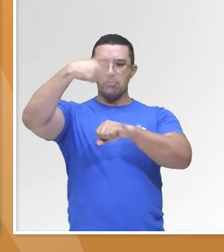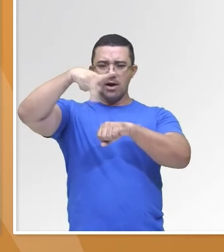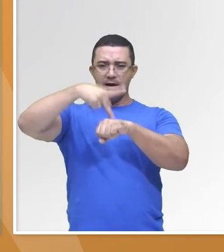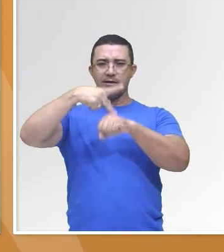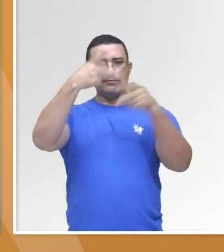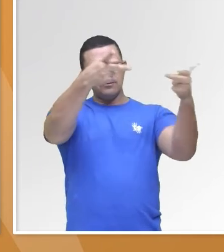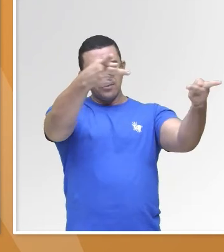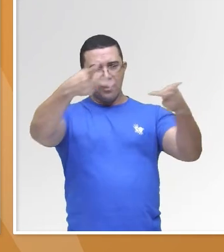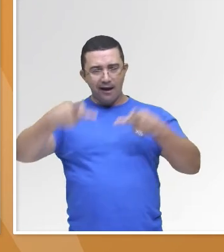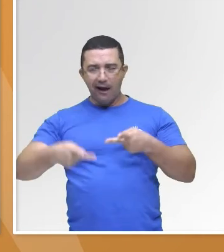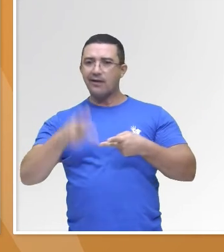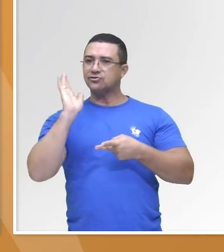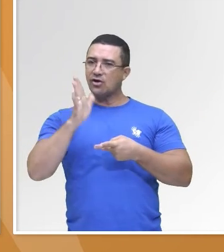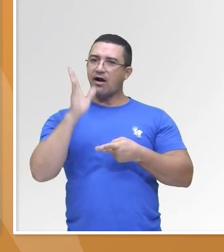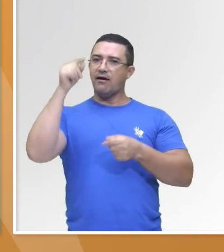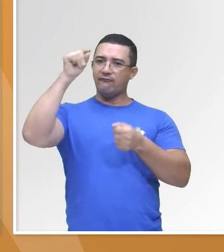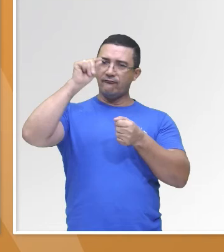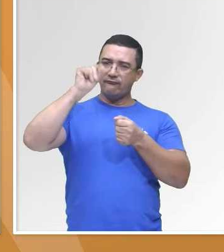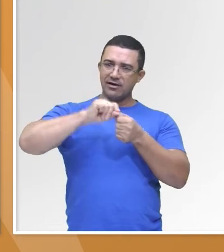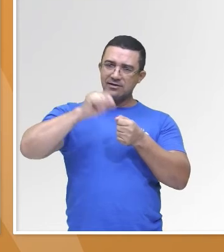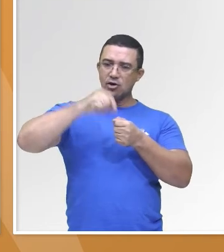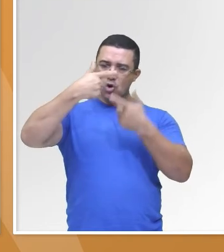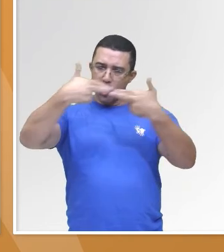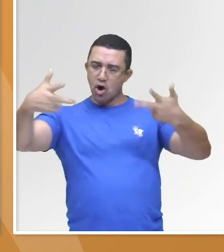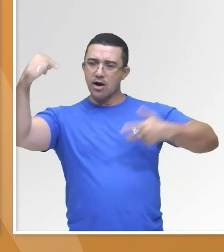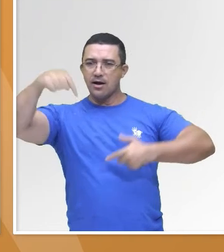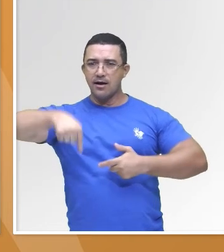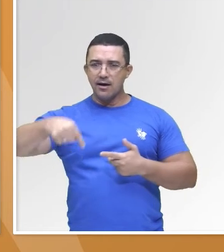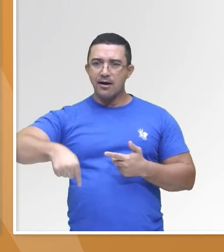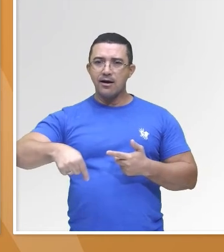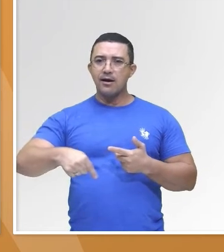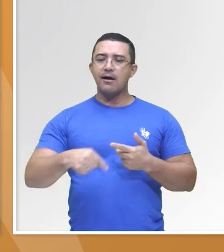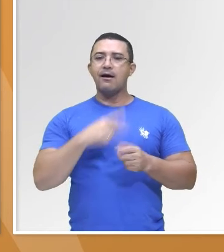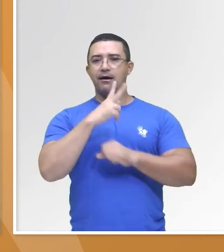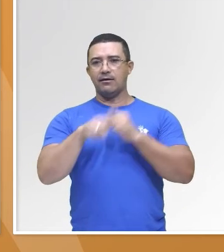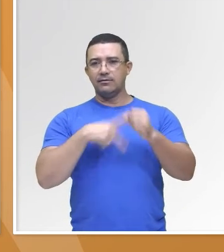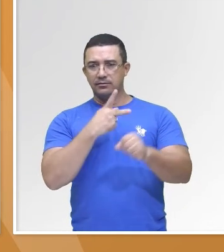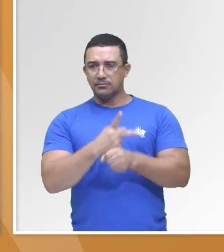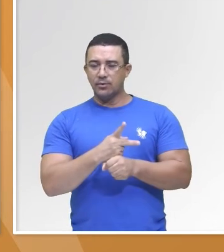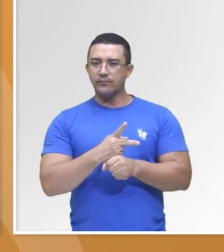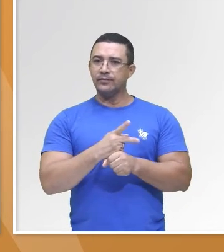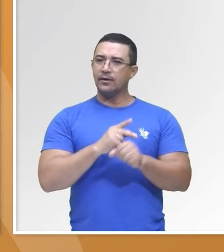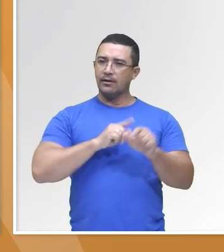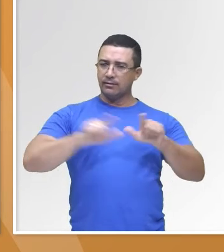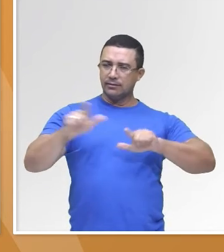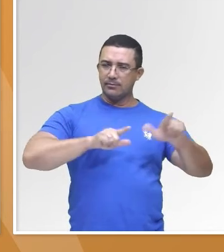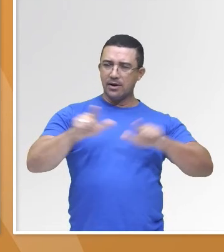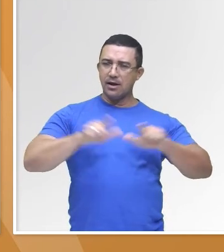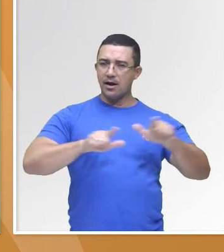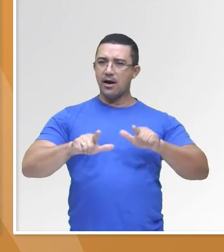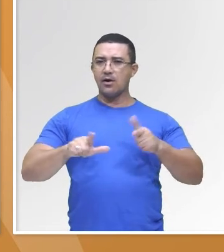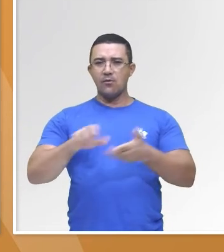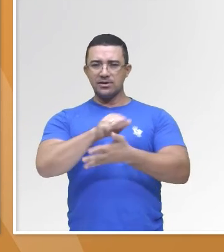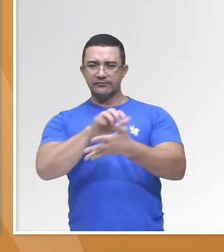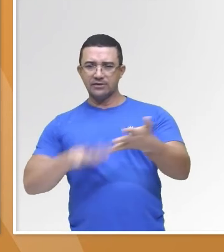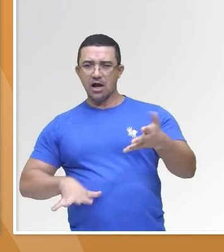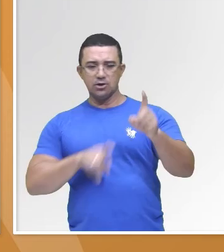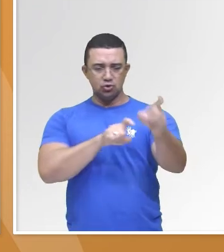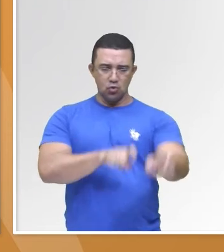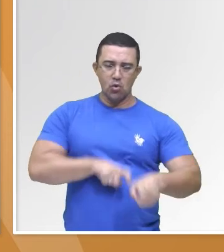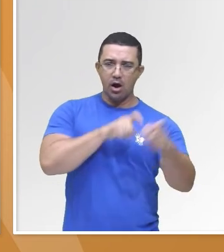eram artesãos, outros depois, né, trabalhavam ali com atividades primárias do campo, outros